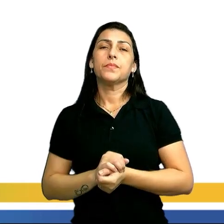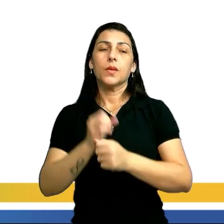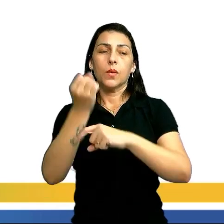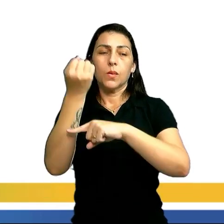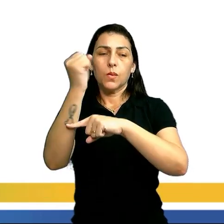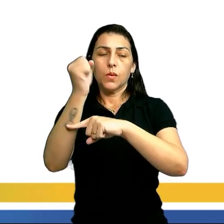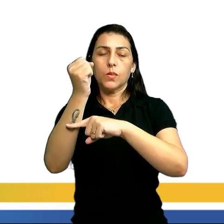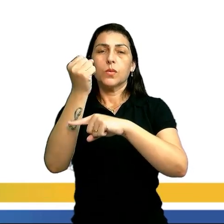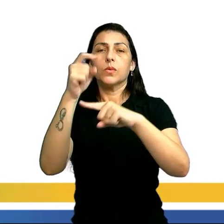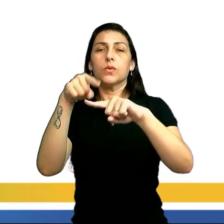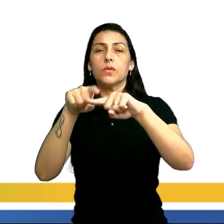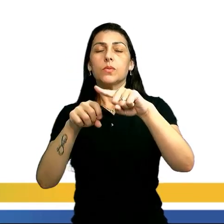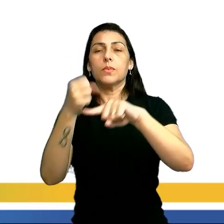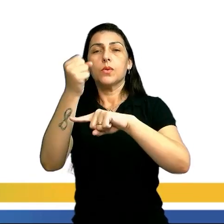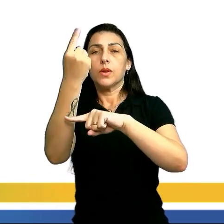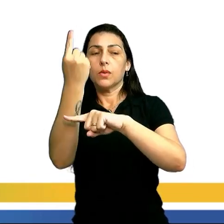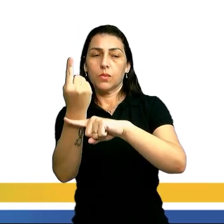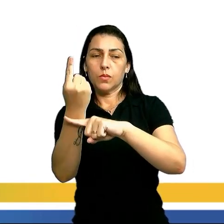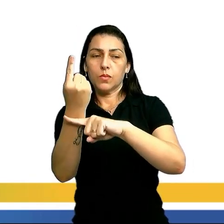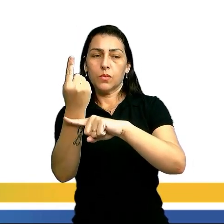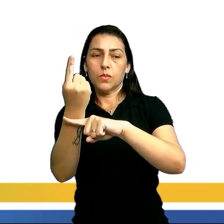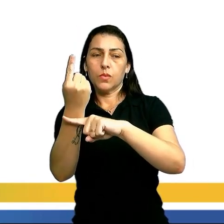8 dividido para 8 dá 1.